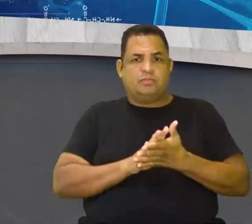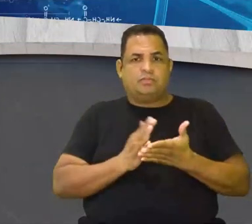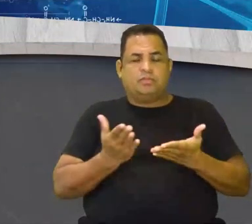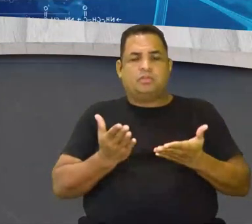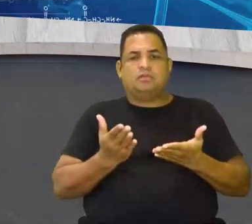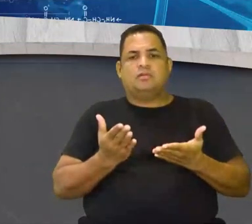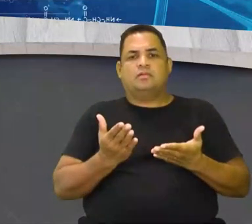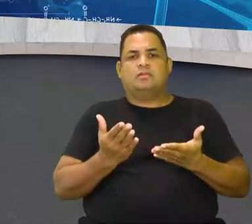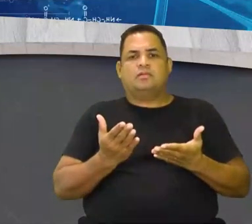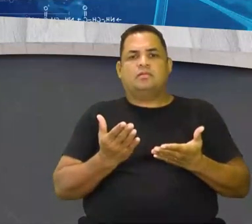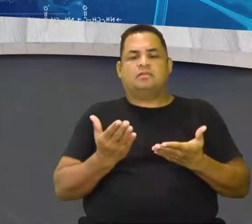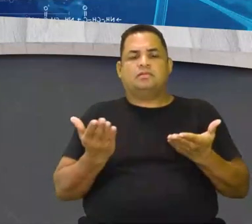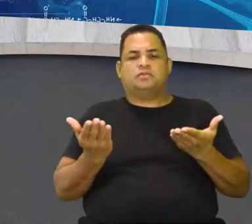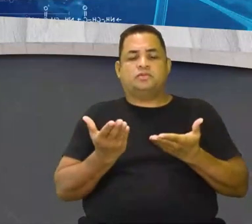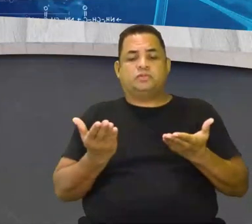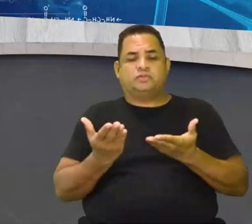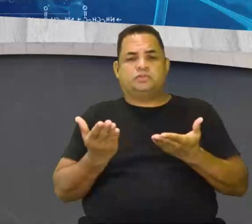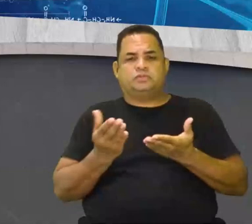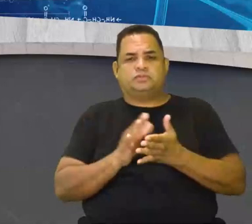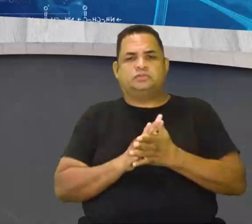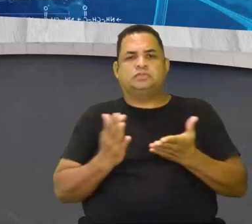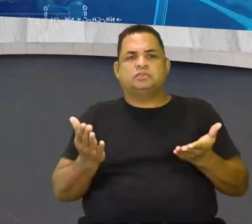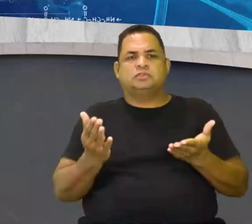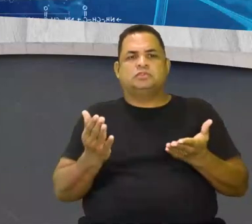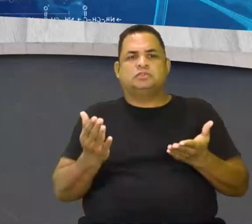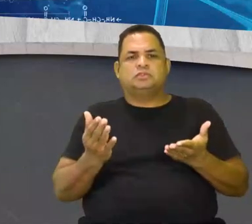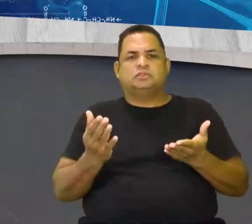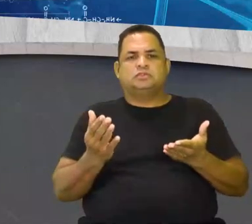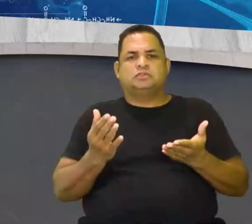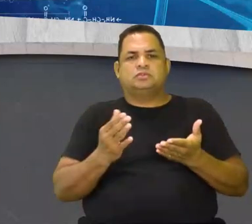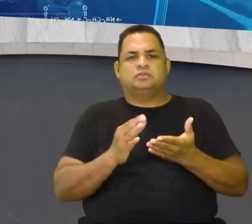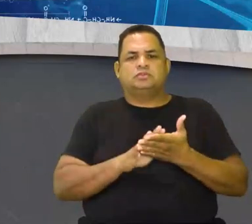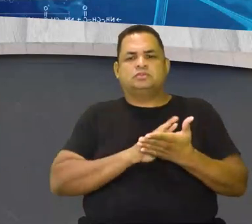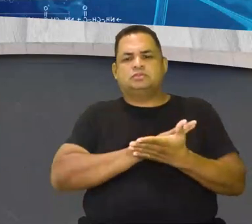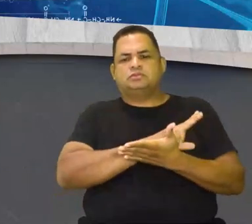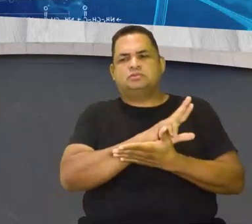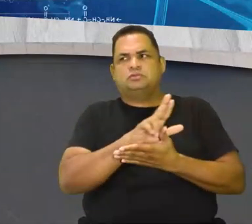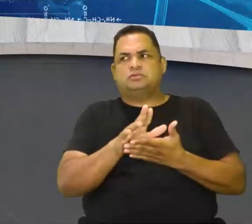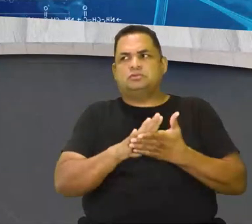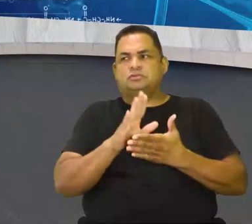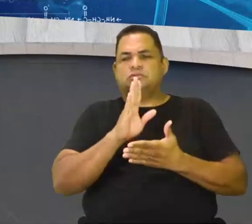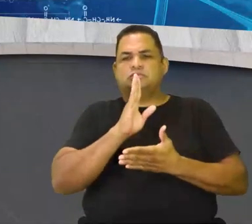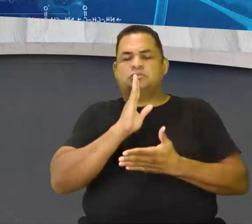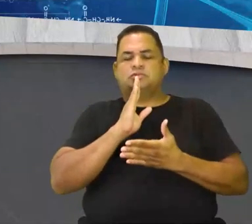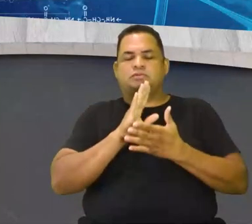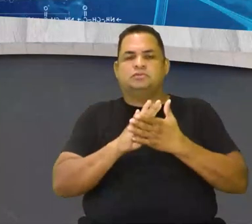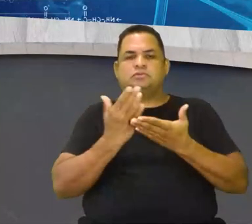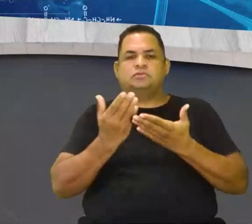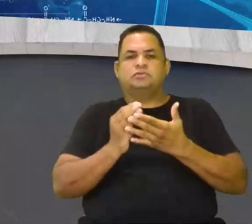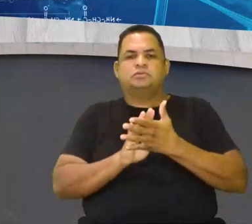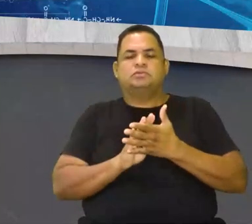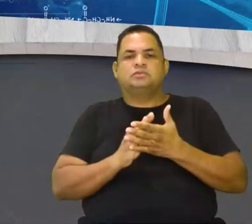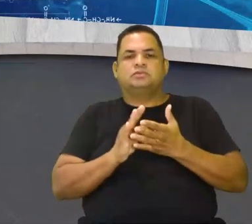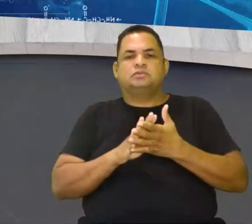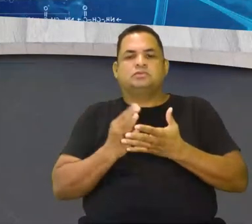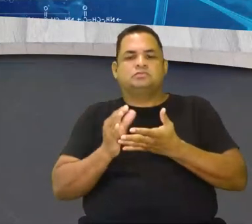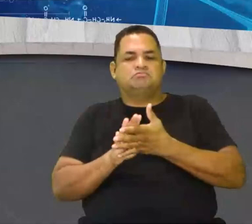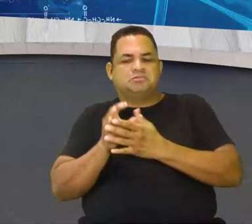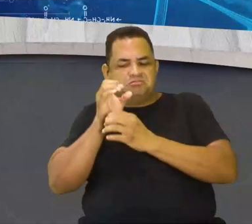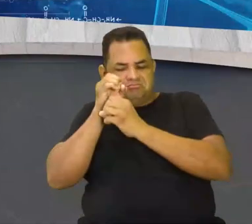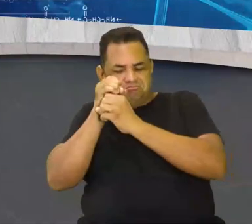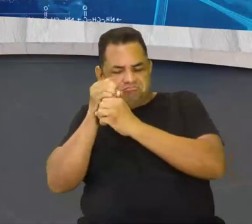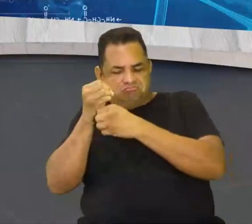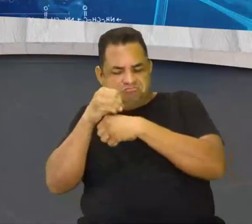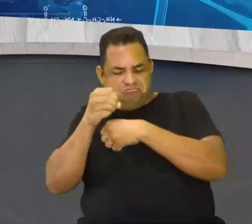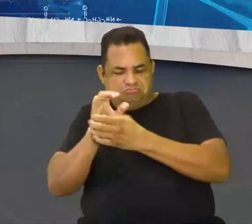até hoje, digamos assim, atualmente, muitos conhecimentos foram adquiridos, muitos experimentos foram